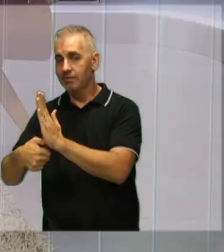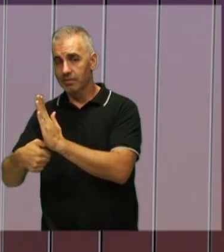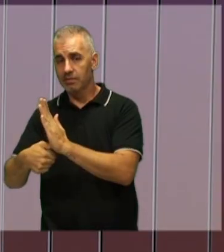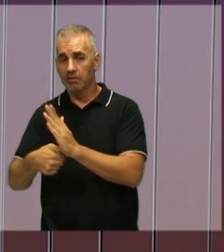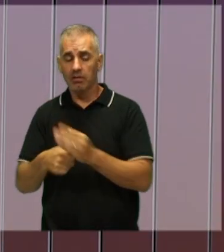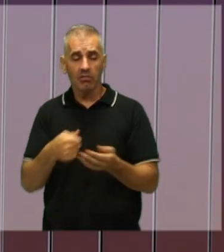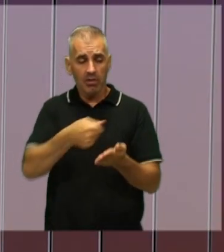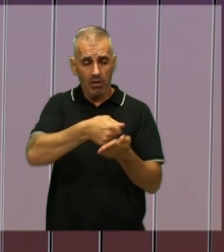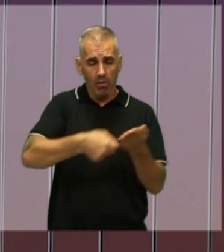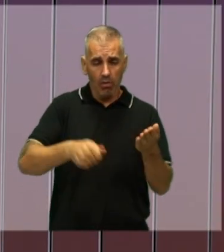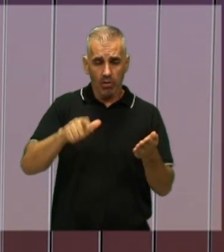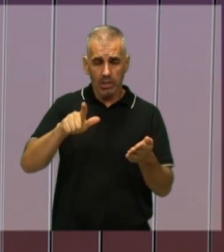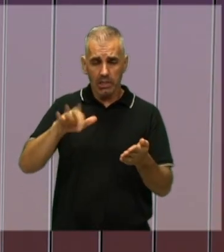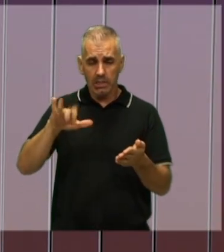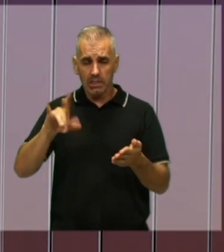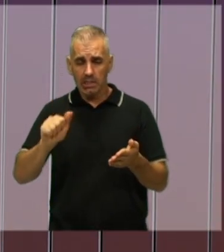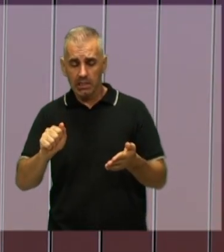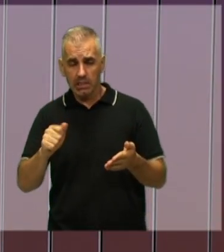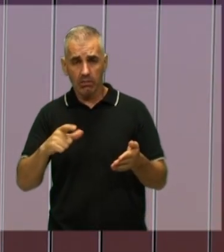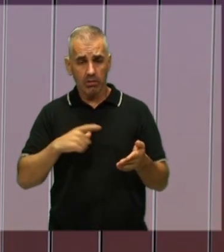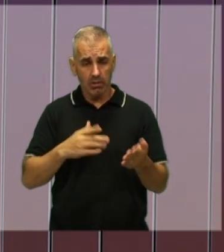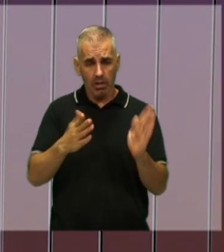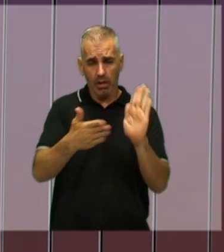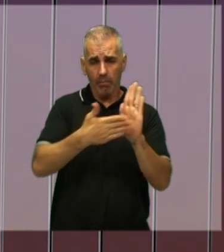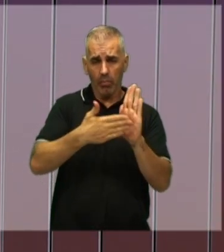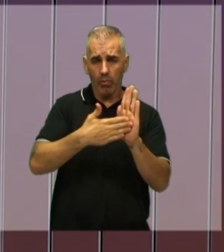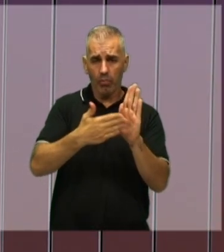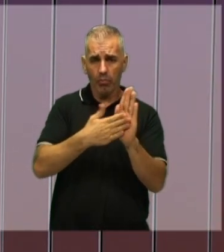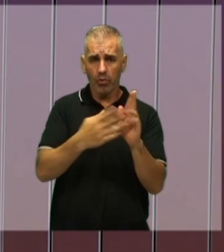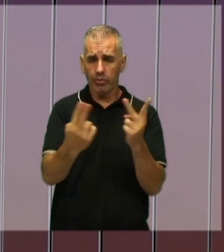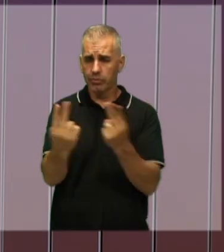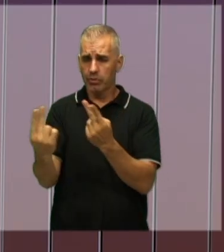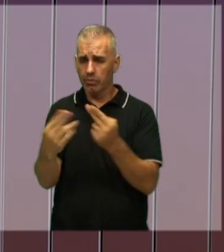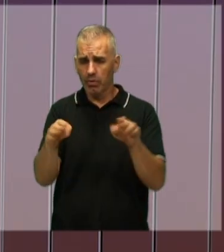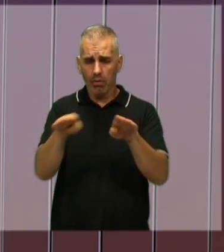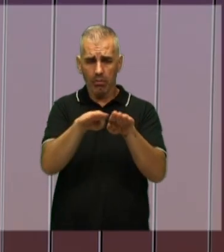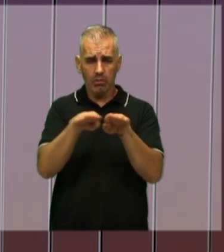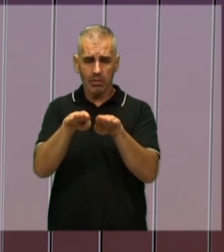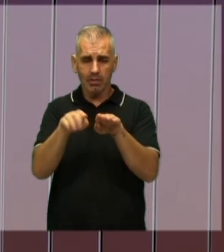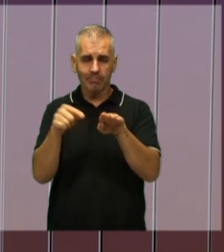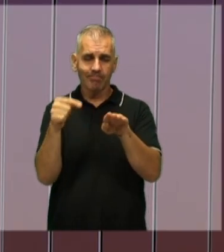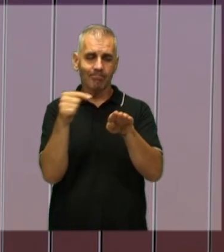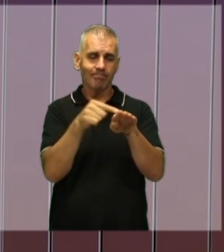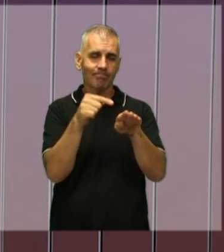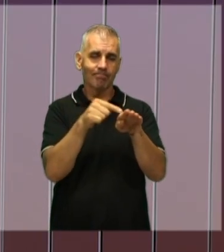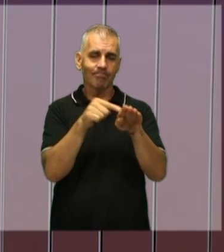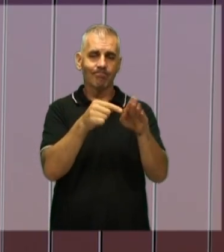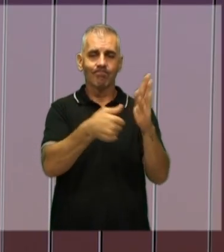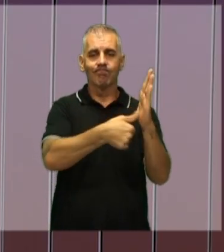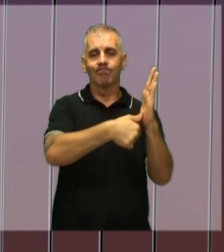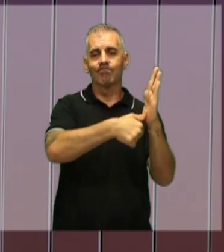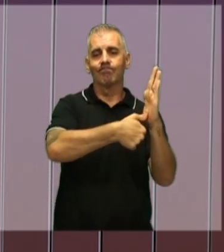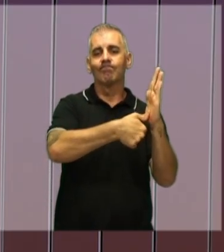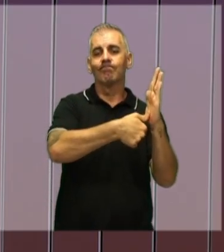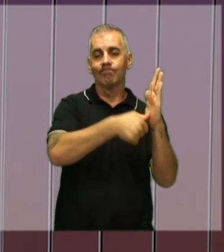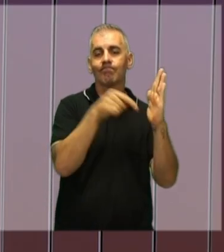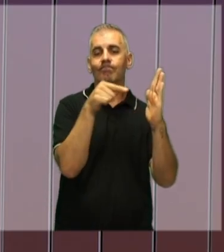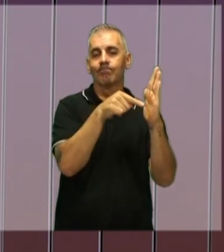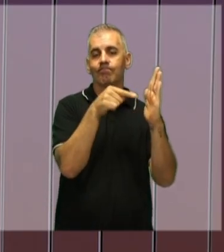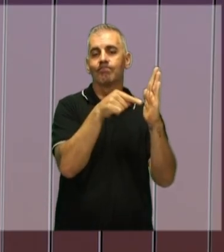a licitação e ambos têm a mesma proposta. Quem que vai levar o critério de desempate? Quem tem o